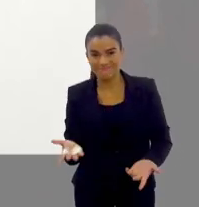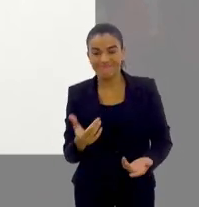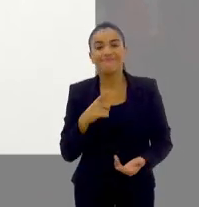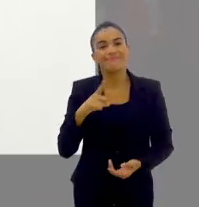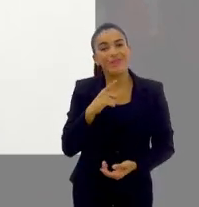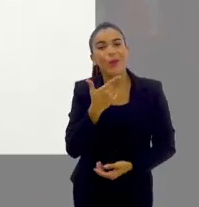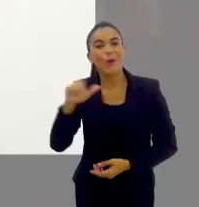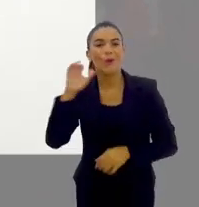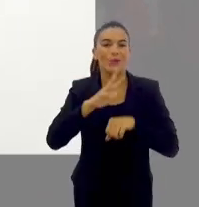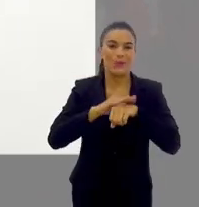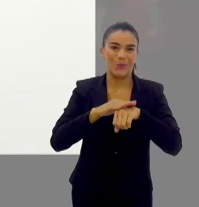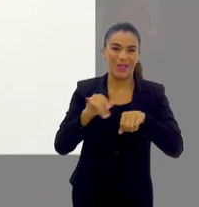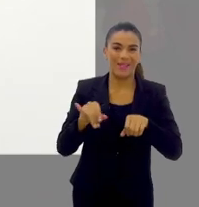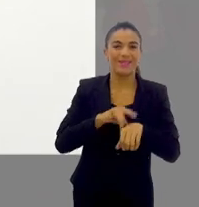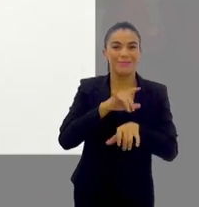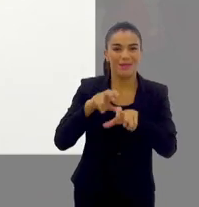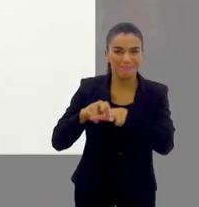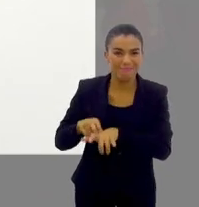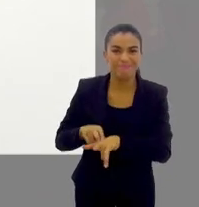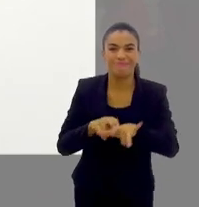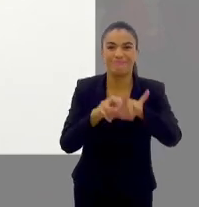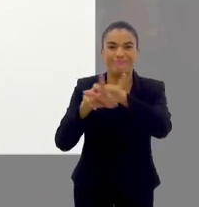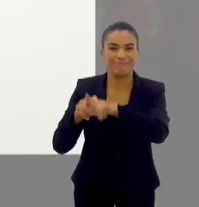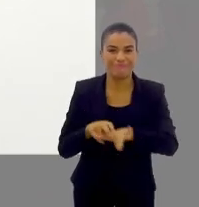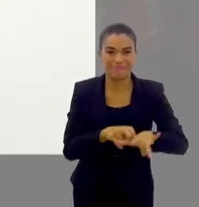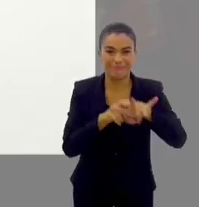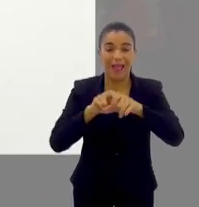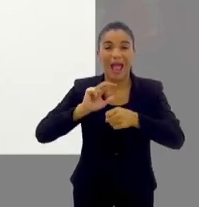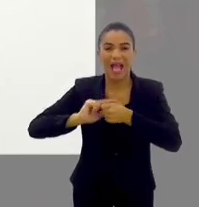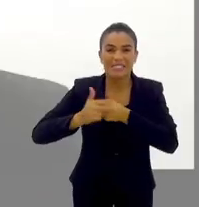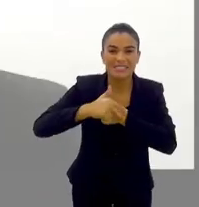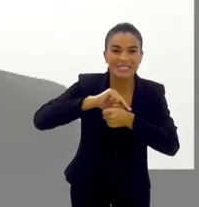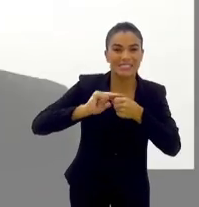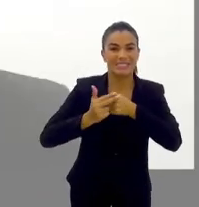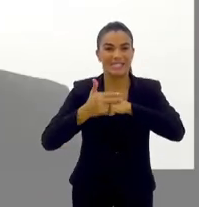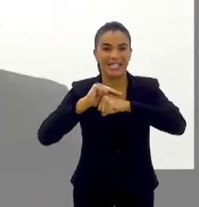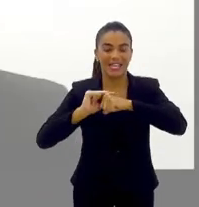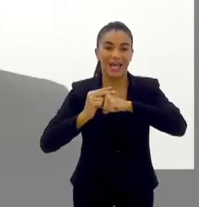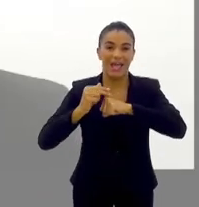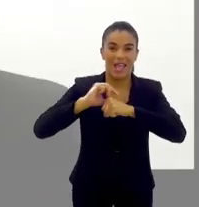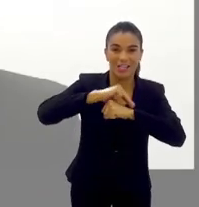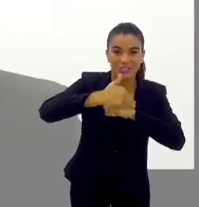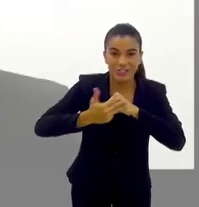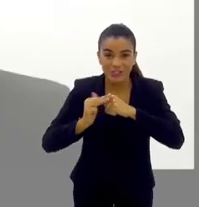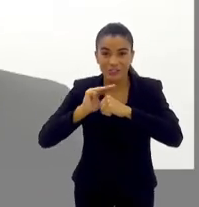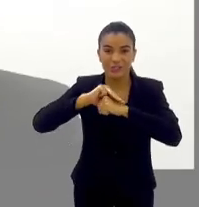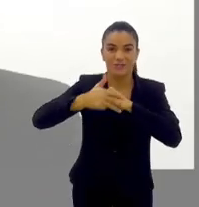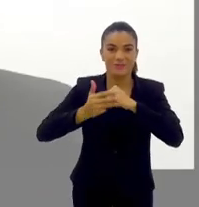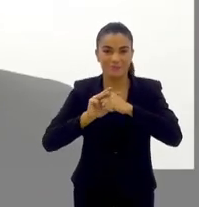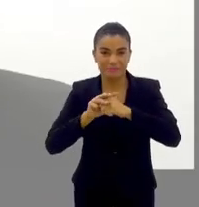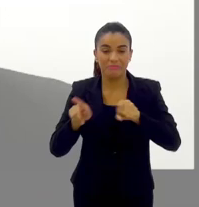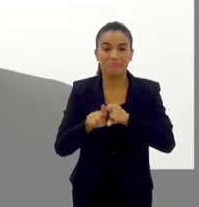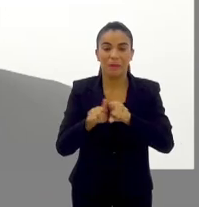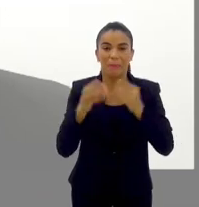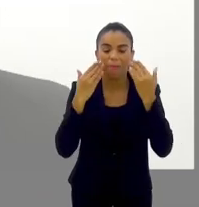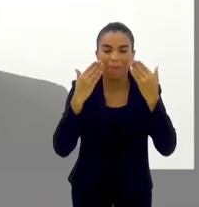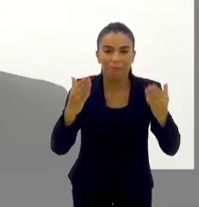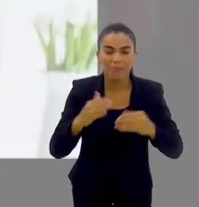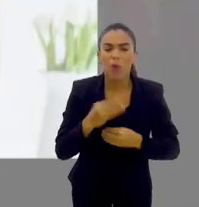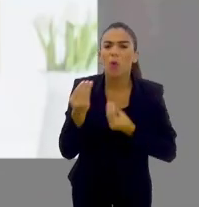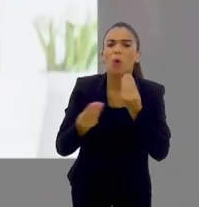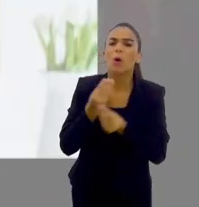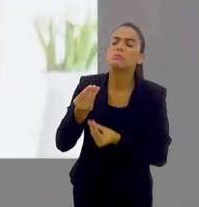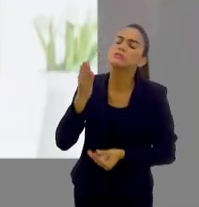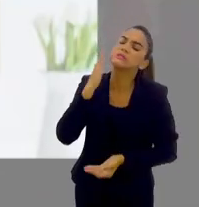também carregadas pelo vírus, a Aedes aegypti, né? Como a Zika, a chikungunya, também se assemelham muito na manifestação clínica,